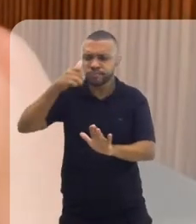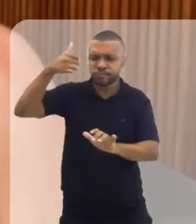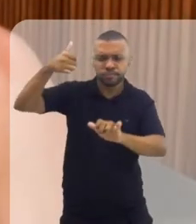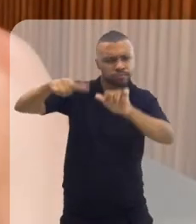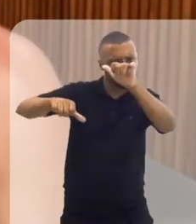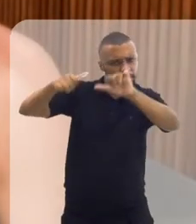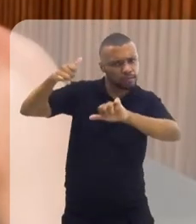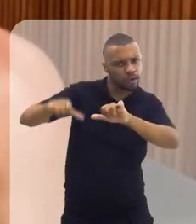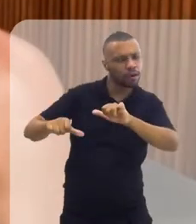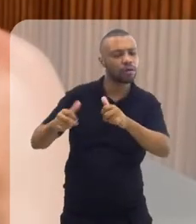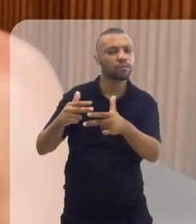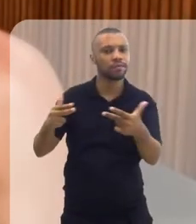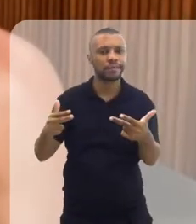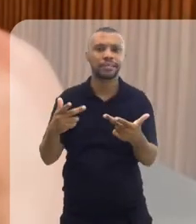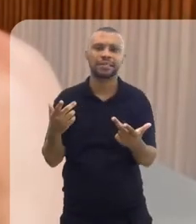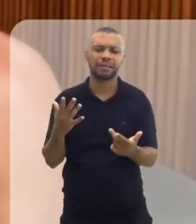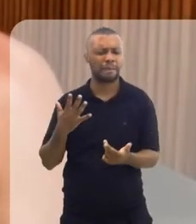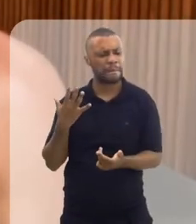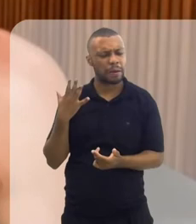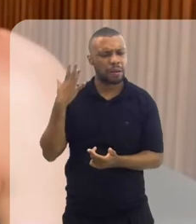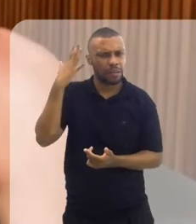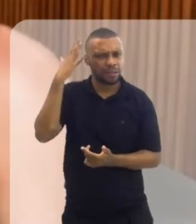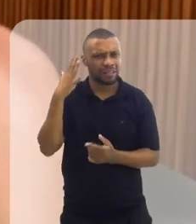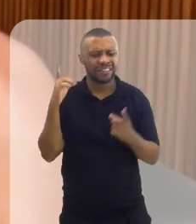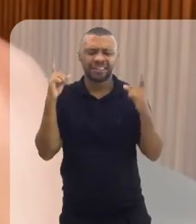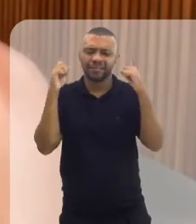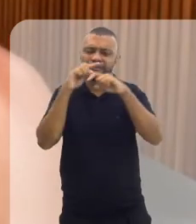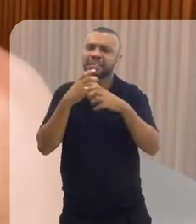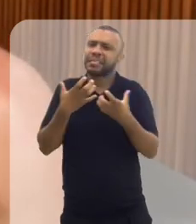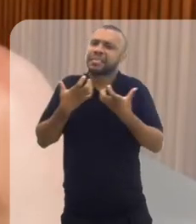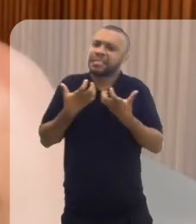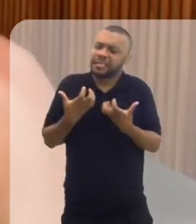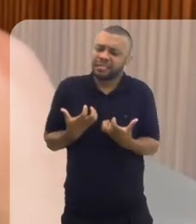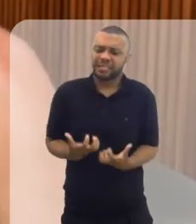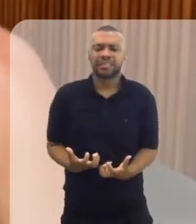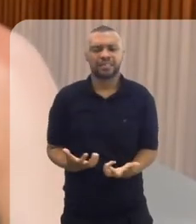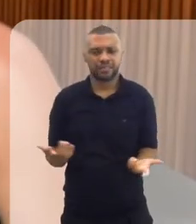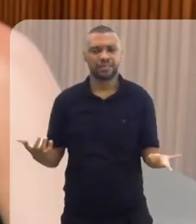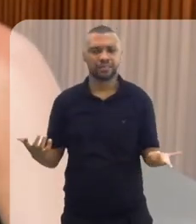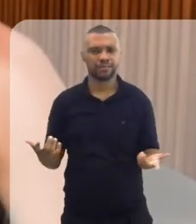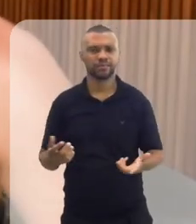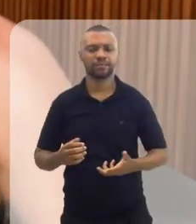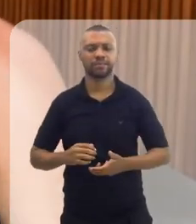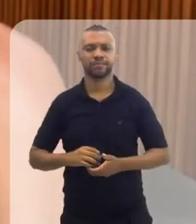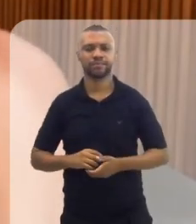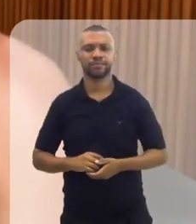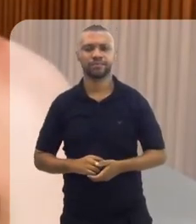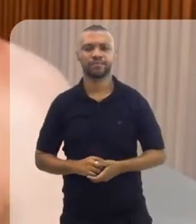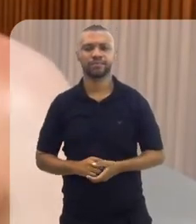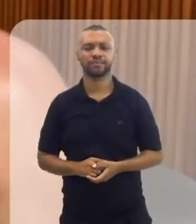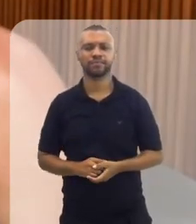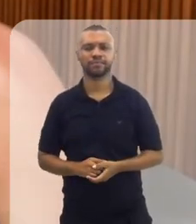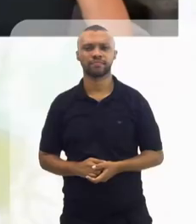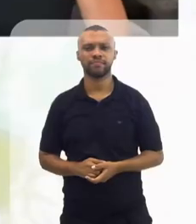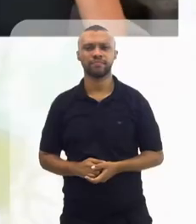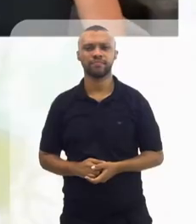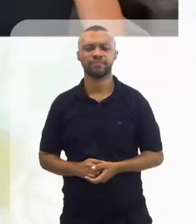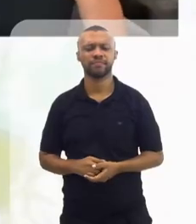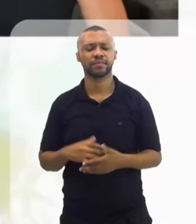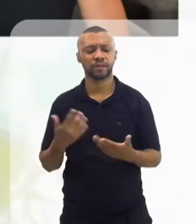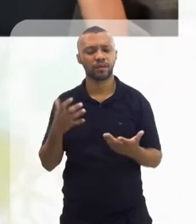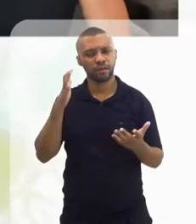prova. E isso foi, isso é muito desgastante, eu acho, né? Cansativo. Isso é cansativo,